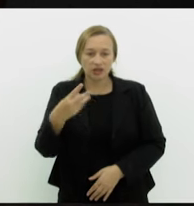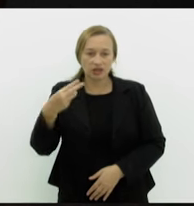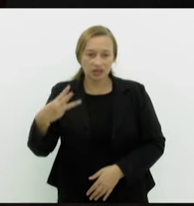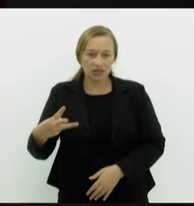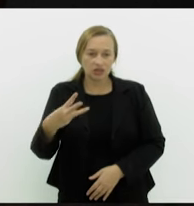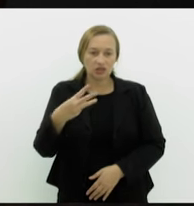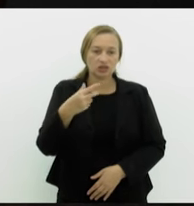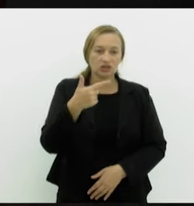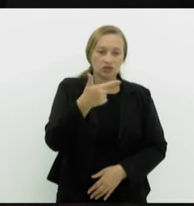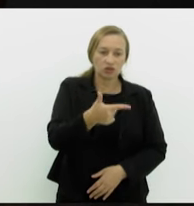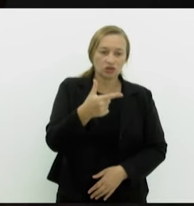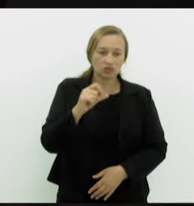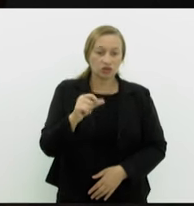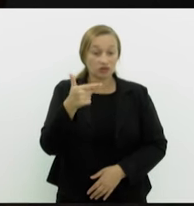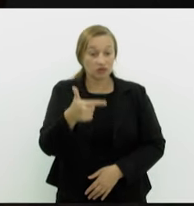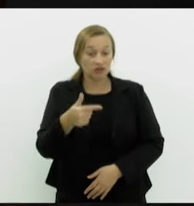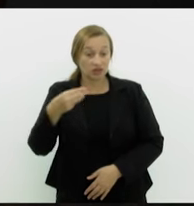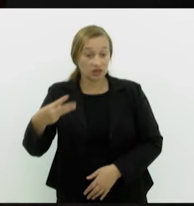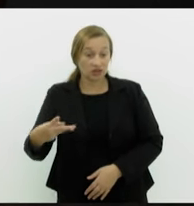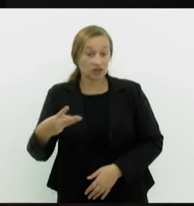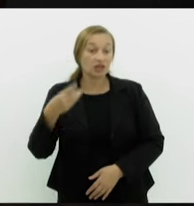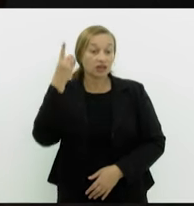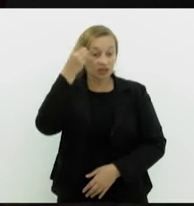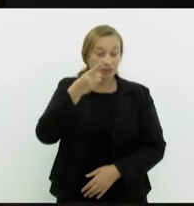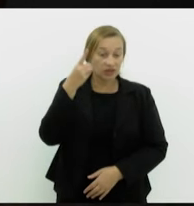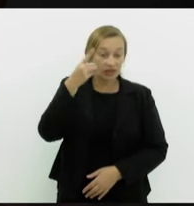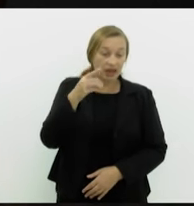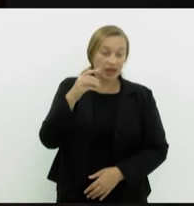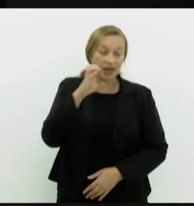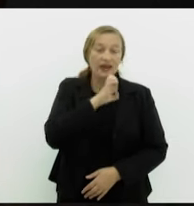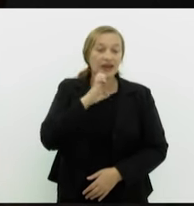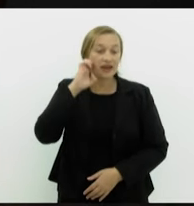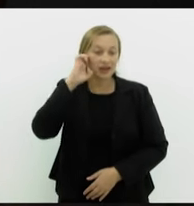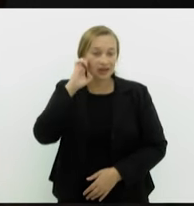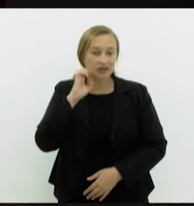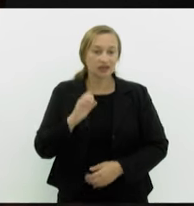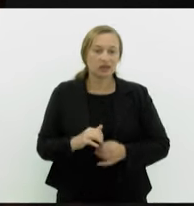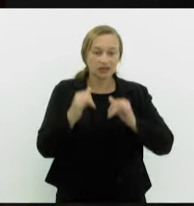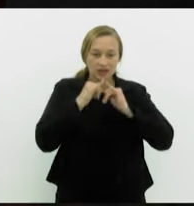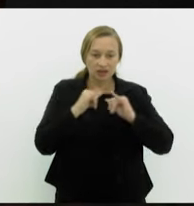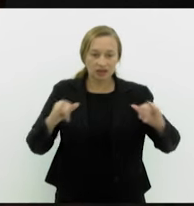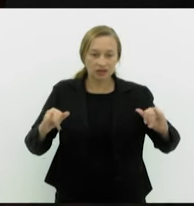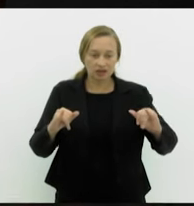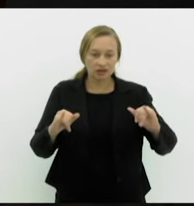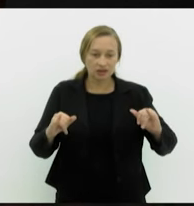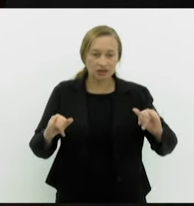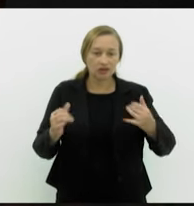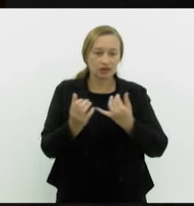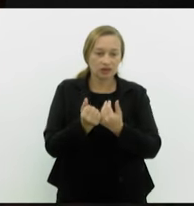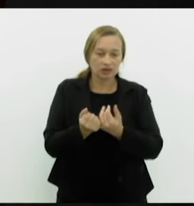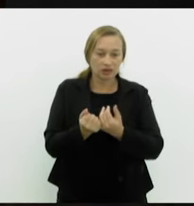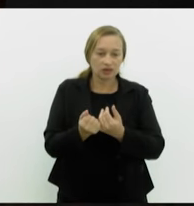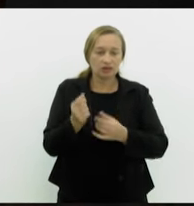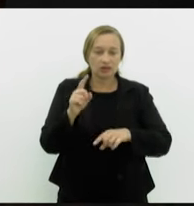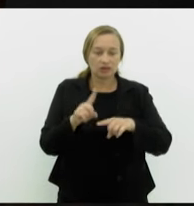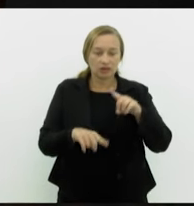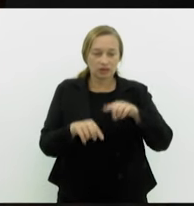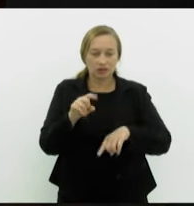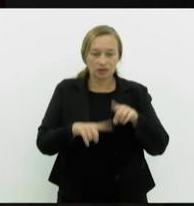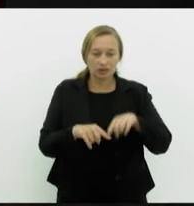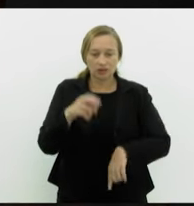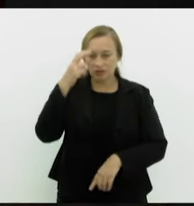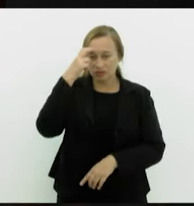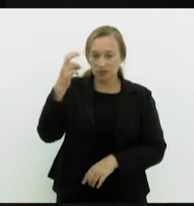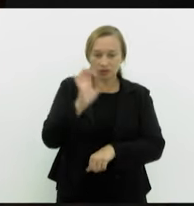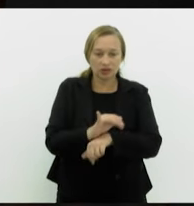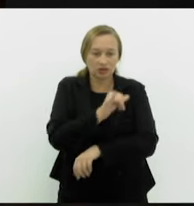1543-2023, de autoria da deputada Érica Takimoto, que declara como patrimônio histórico e cultural do Estado do Rio de Janeiro